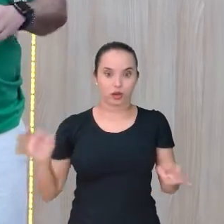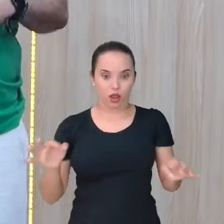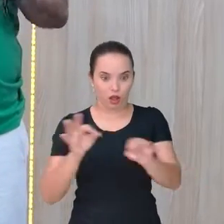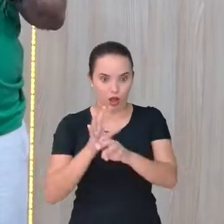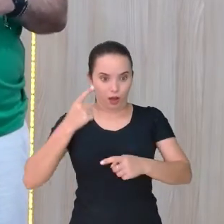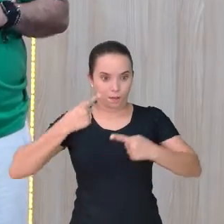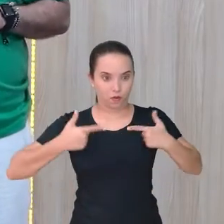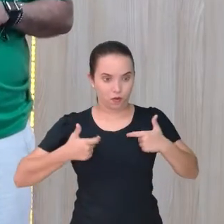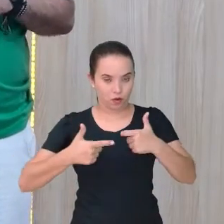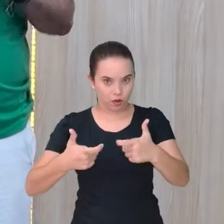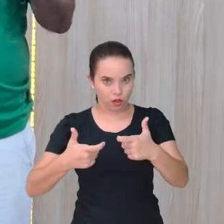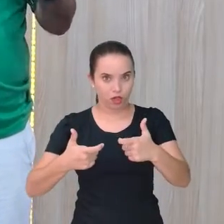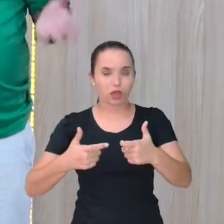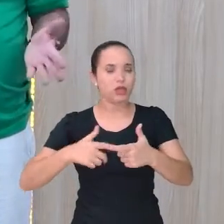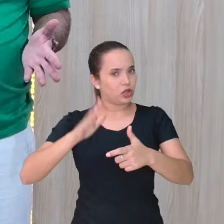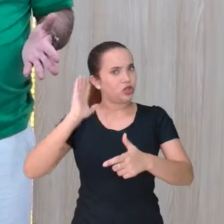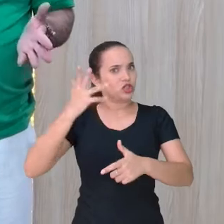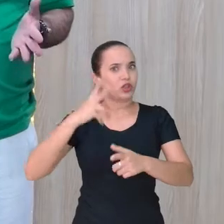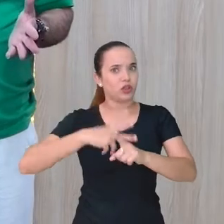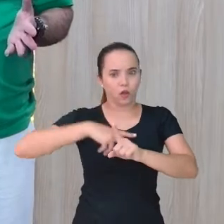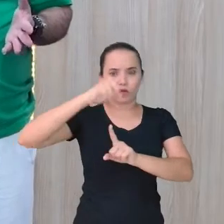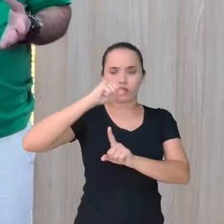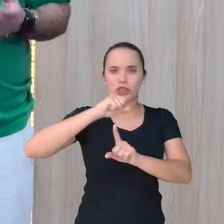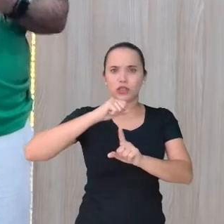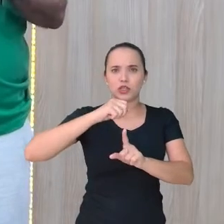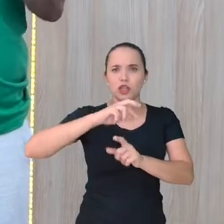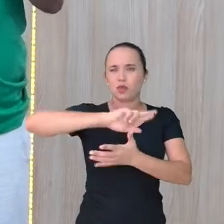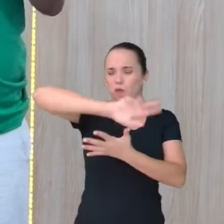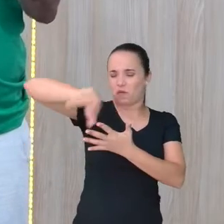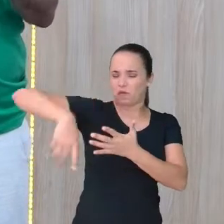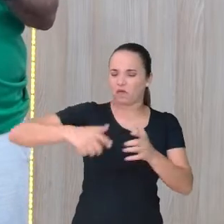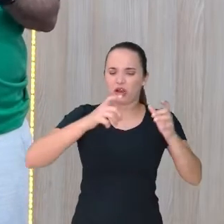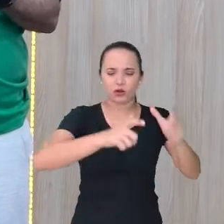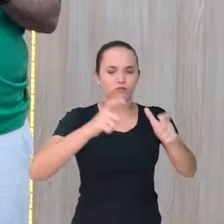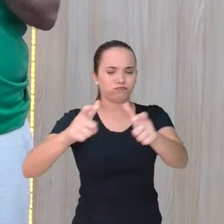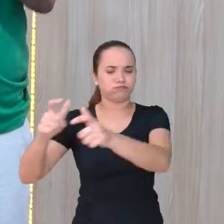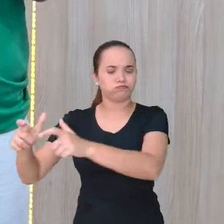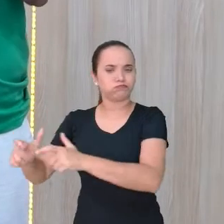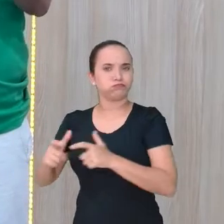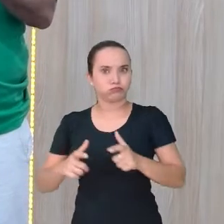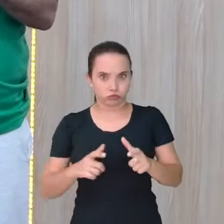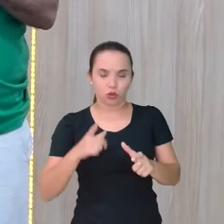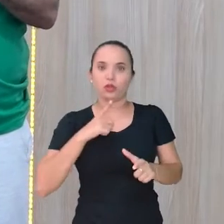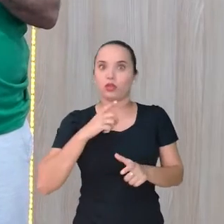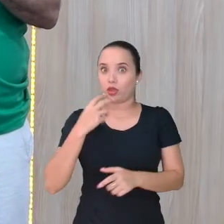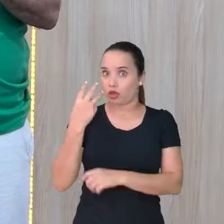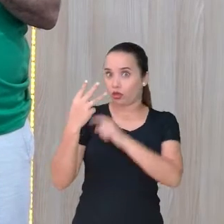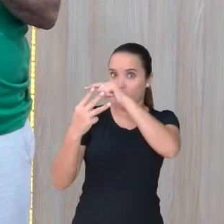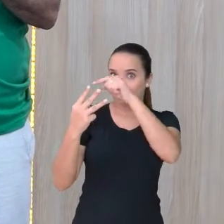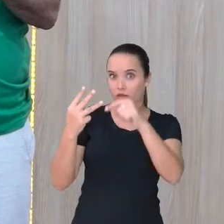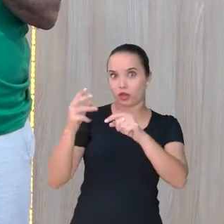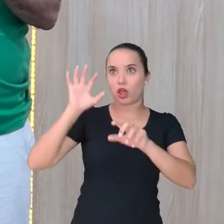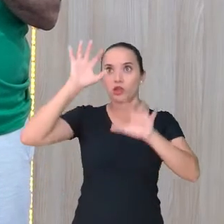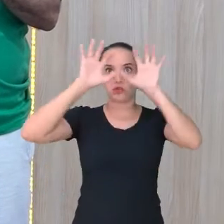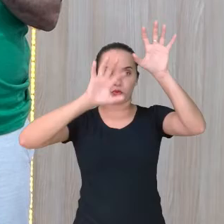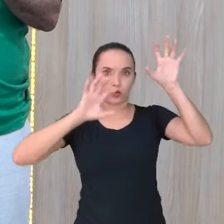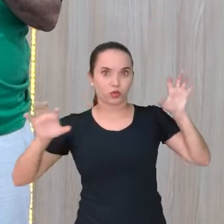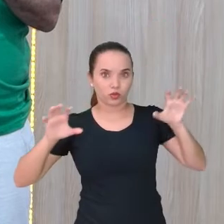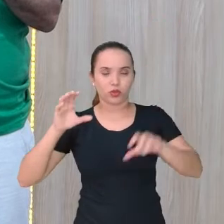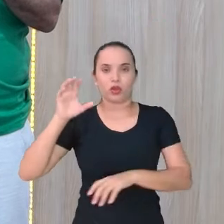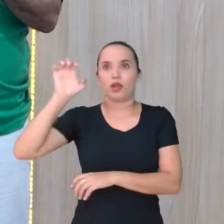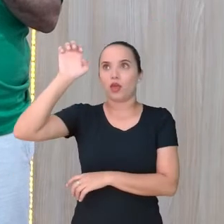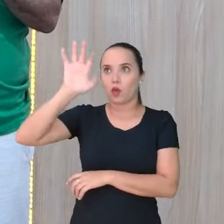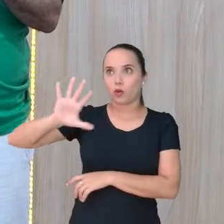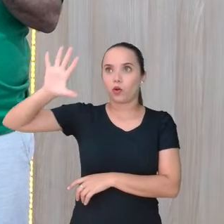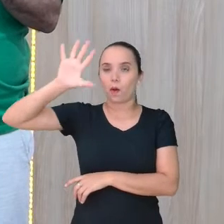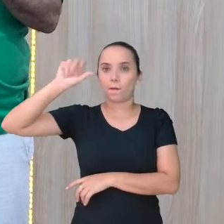conquistaram quase todo mundo que se conhecia na época, né? Conheciam 3 continentes, Europa, África